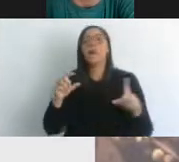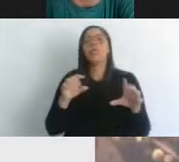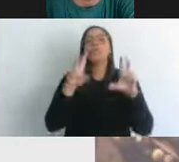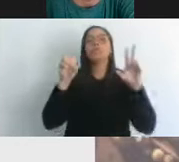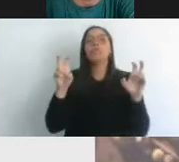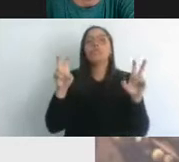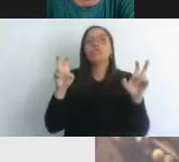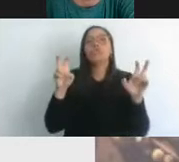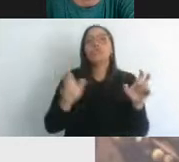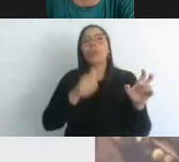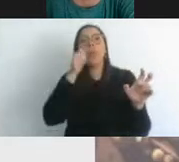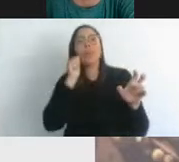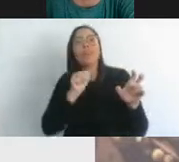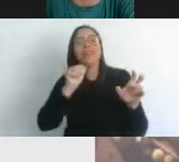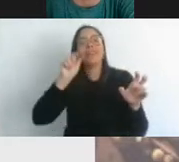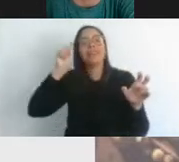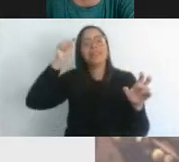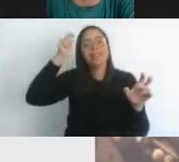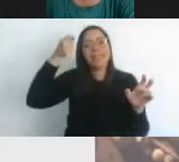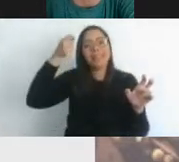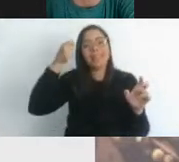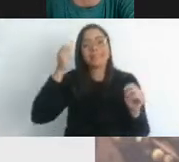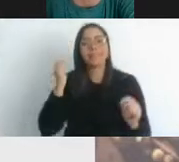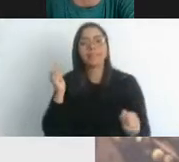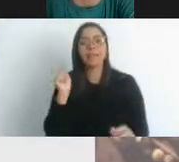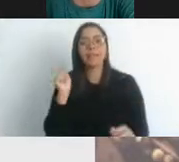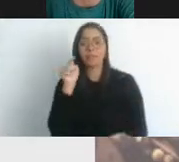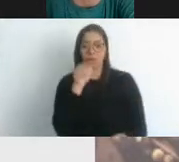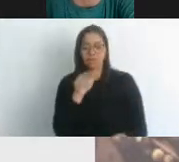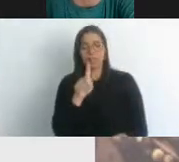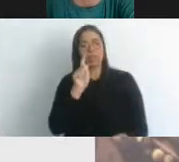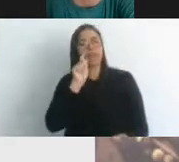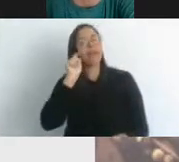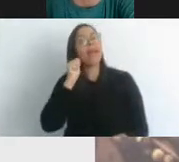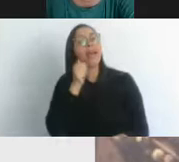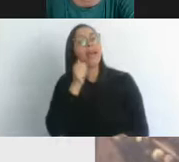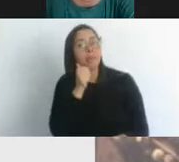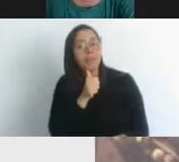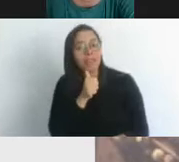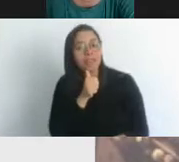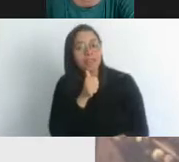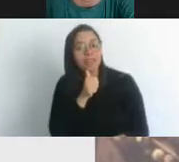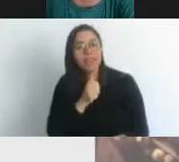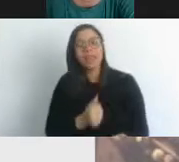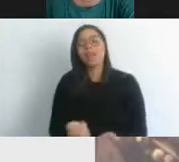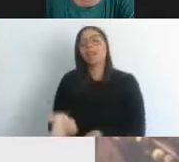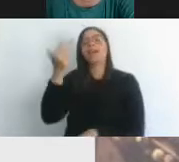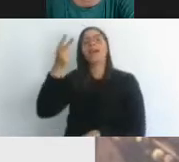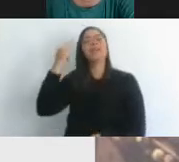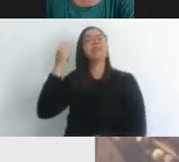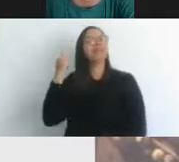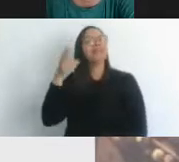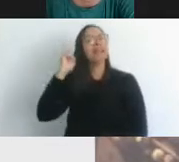mulheres mulheres negras se você é mulher e aí a gente vai lembrar de sono de tu